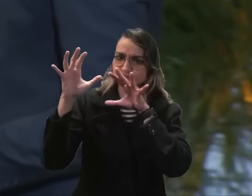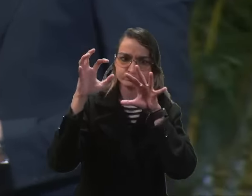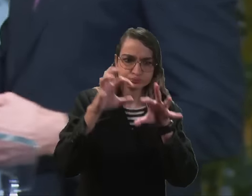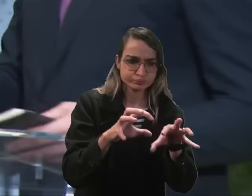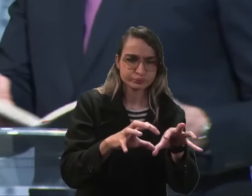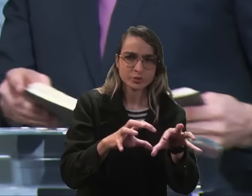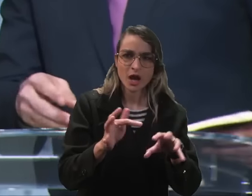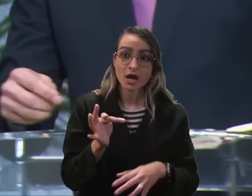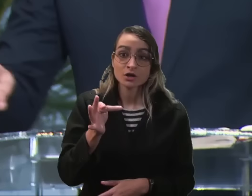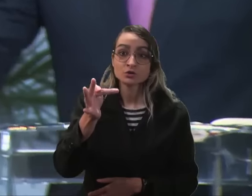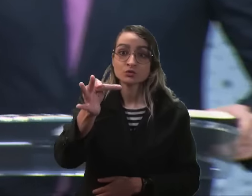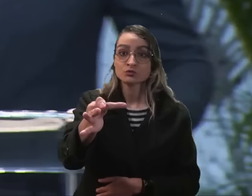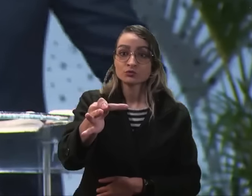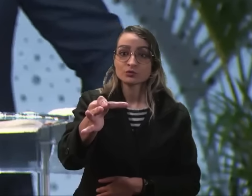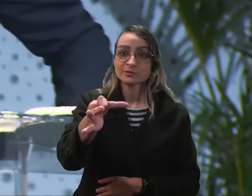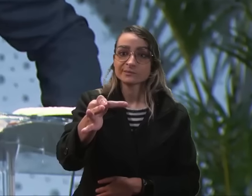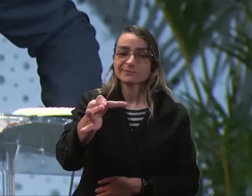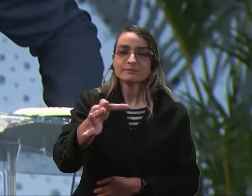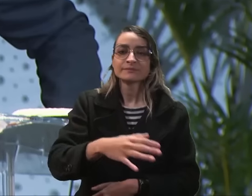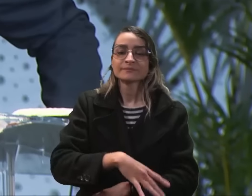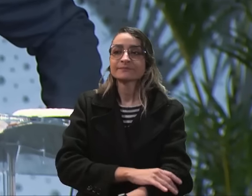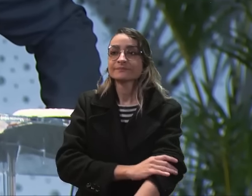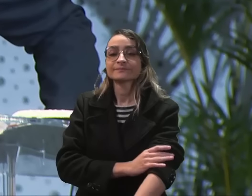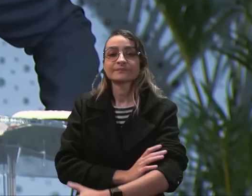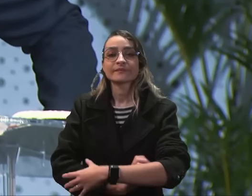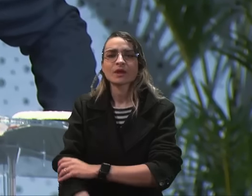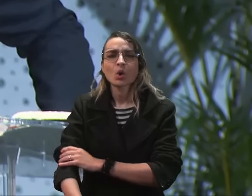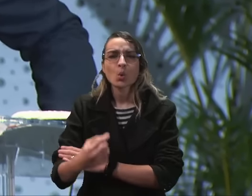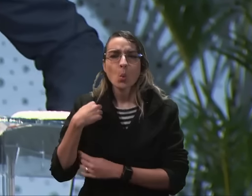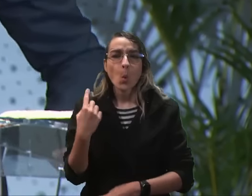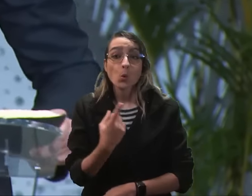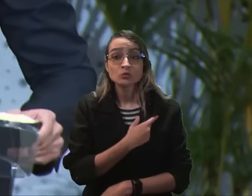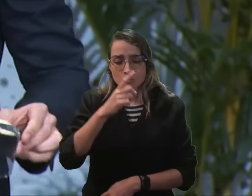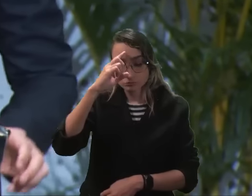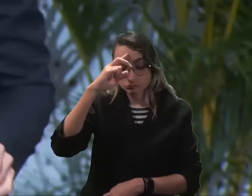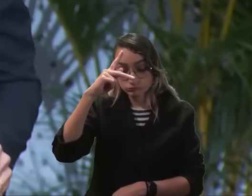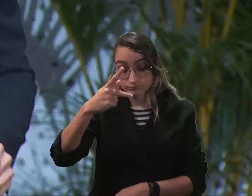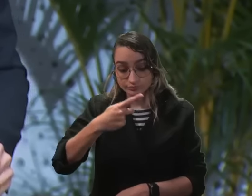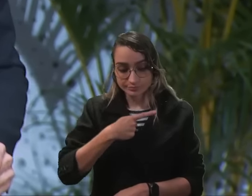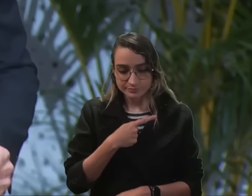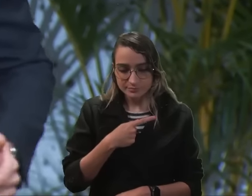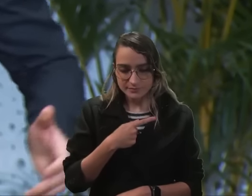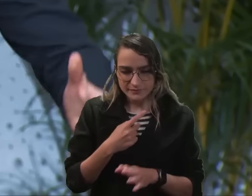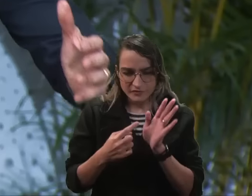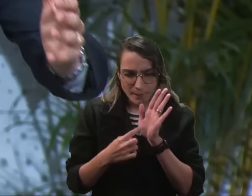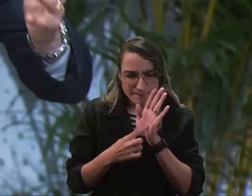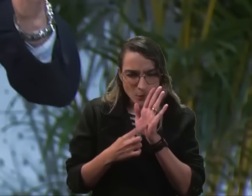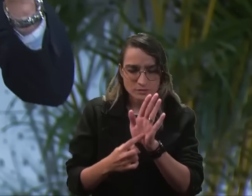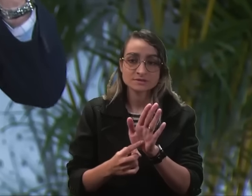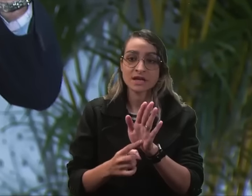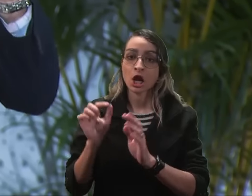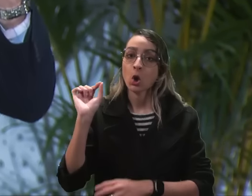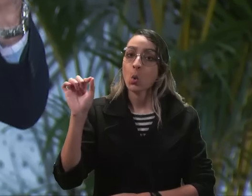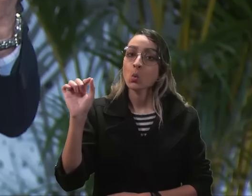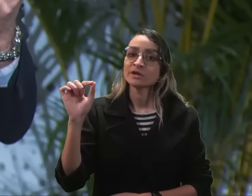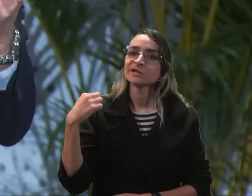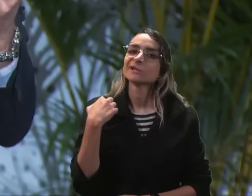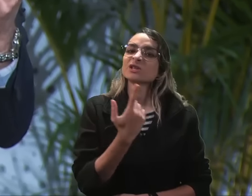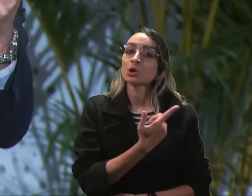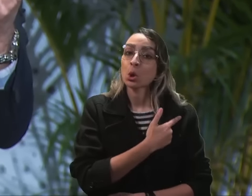nosso caráter revelará aquilo que nós escolhermos ser hoje ó mas se tu